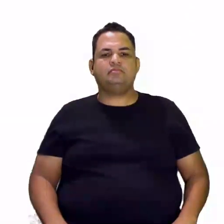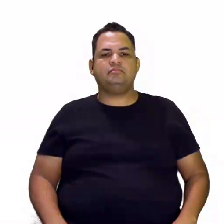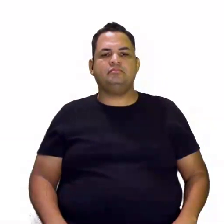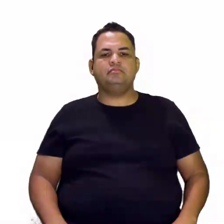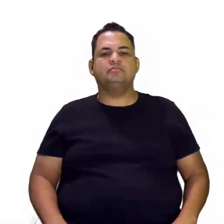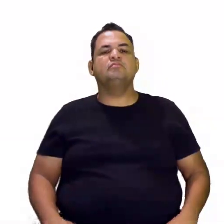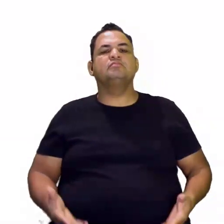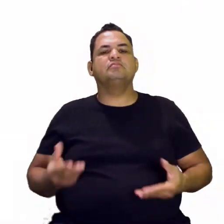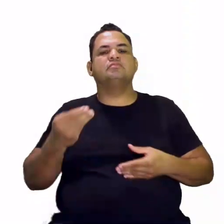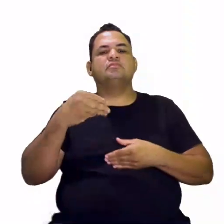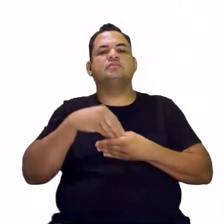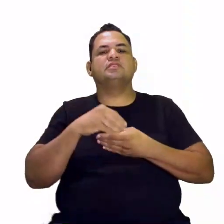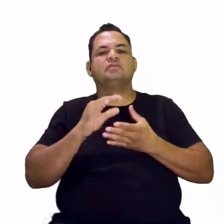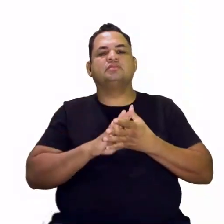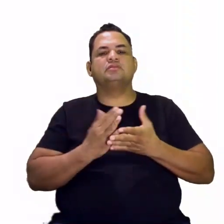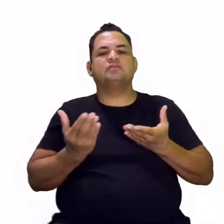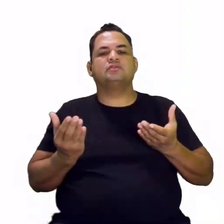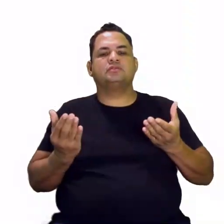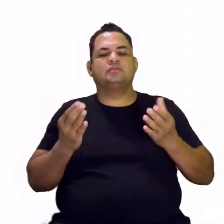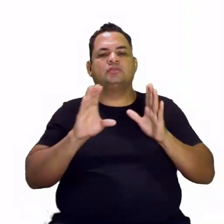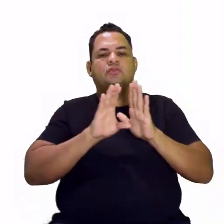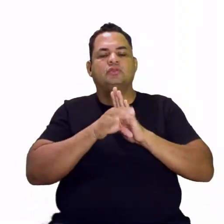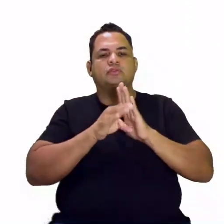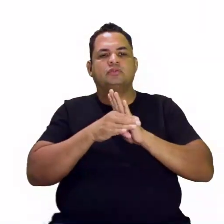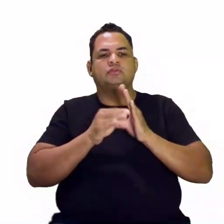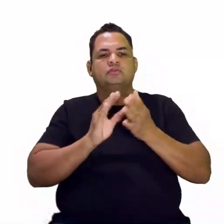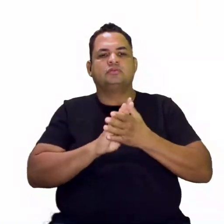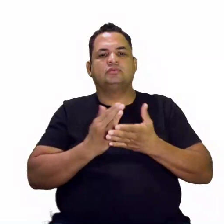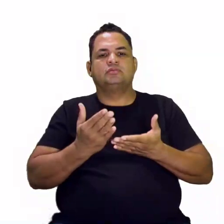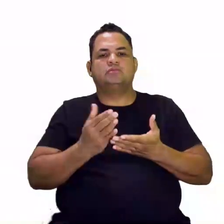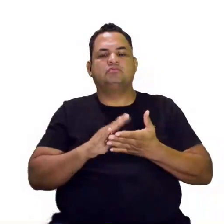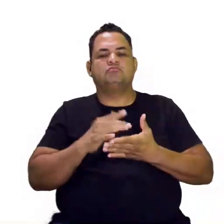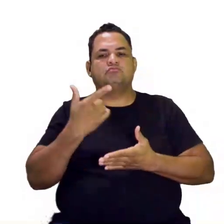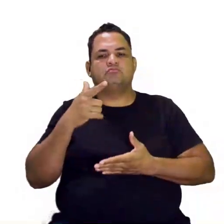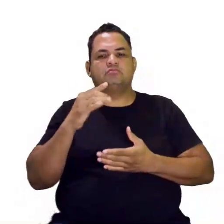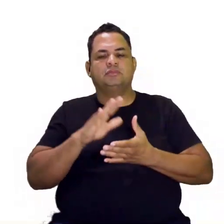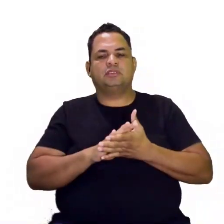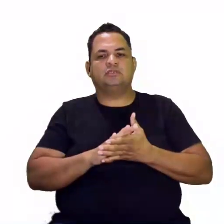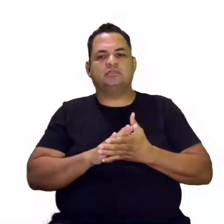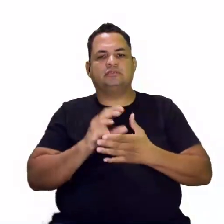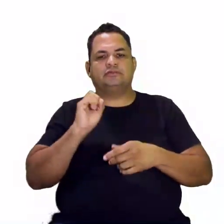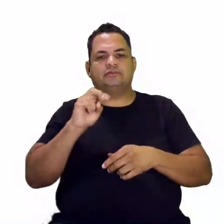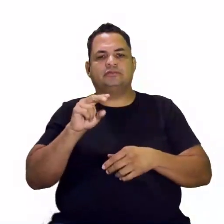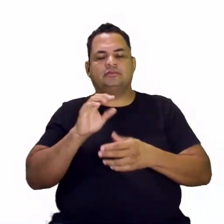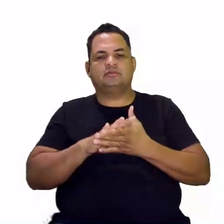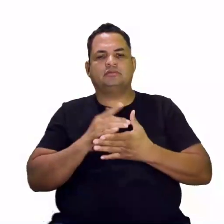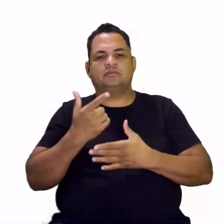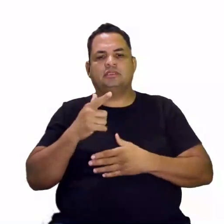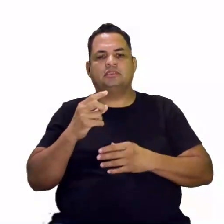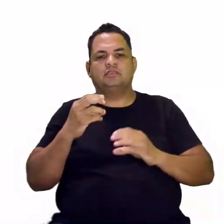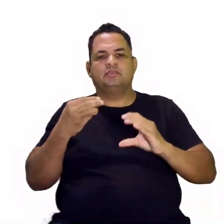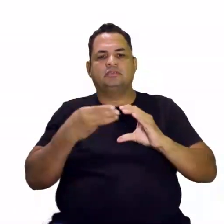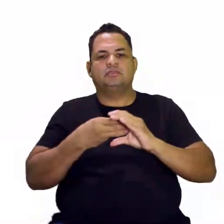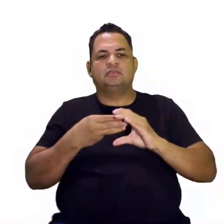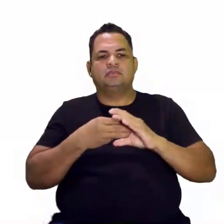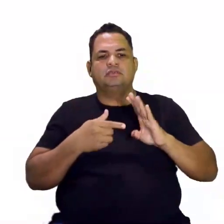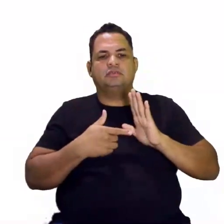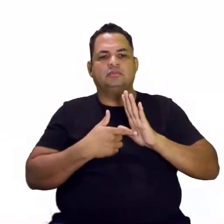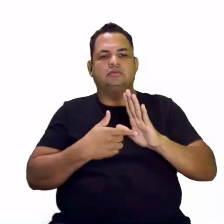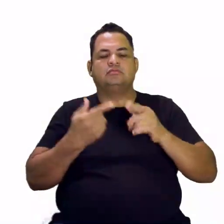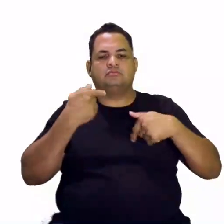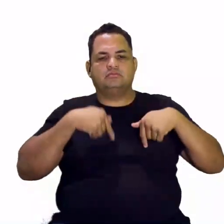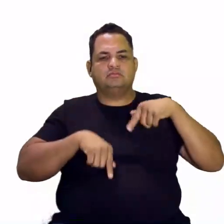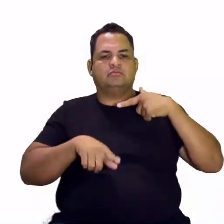encaixam-se perfeitamente dentro desse conceito. Eles são organismos desprovidos de células, portanto, acelulares. Apresentam